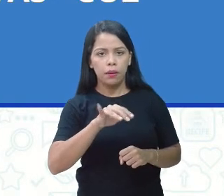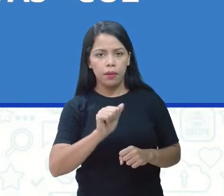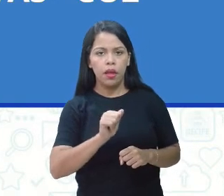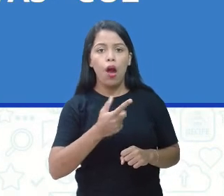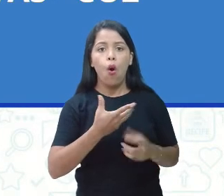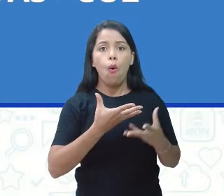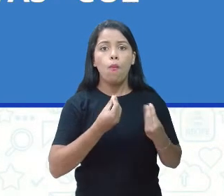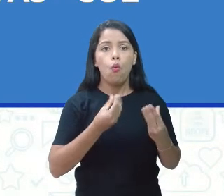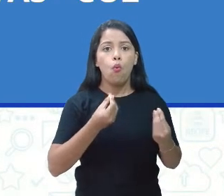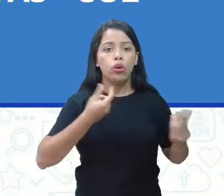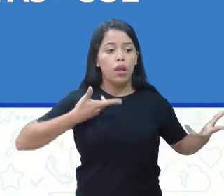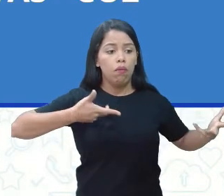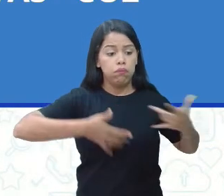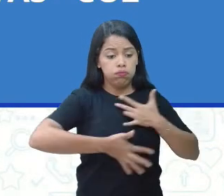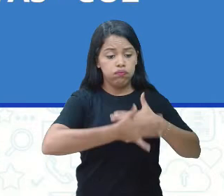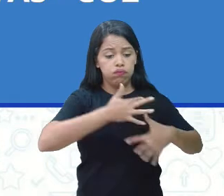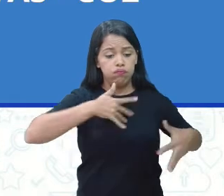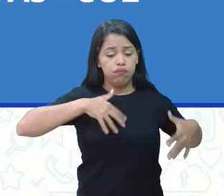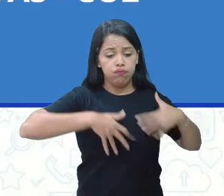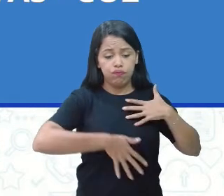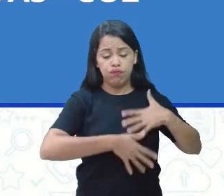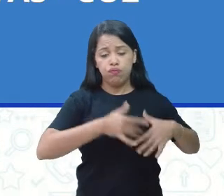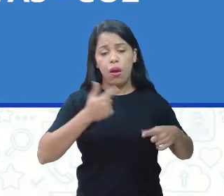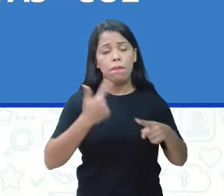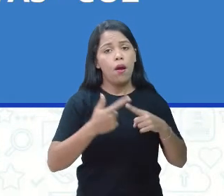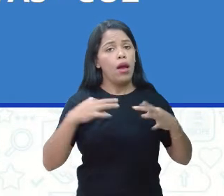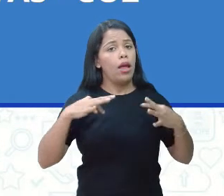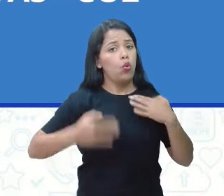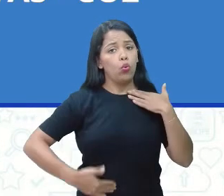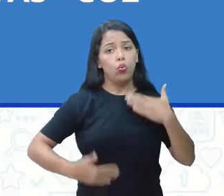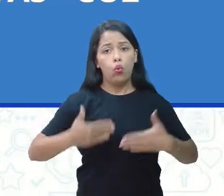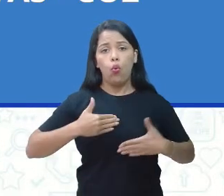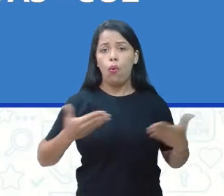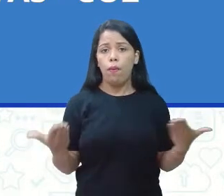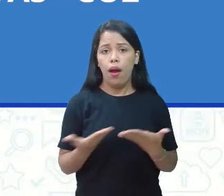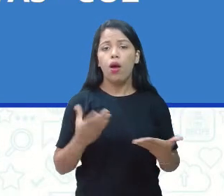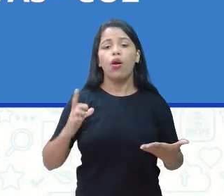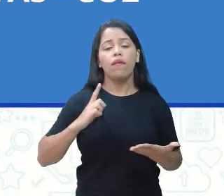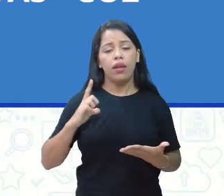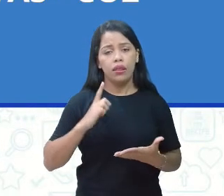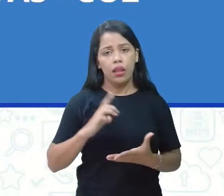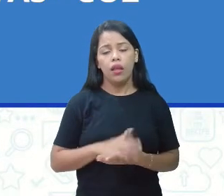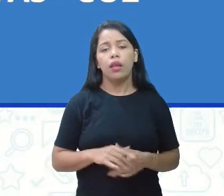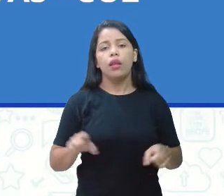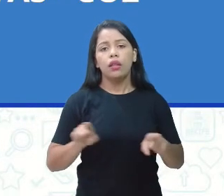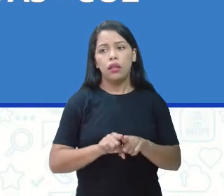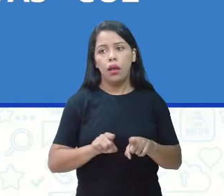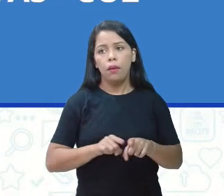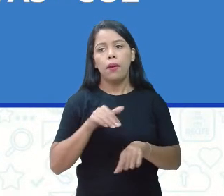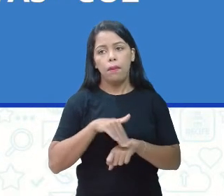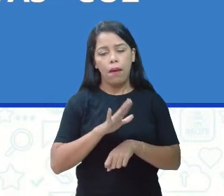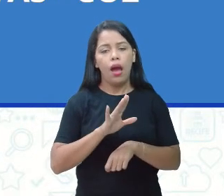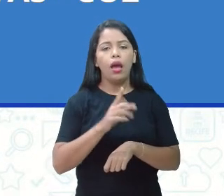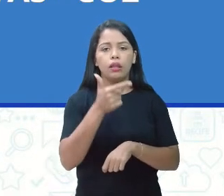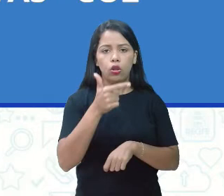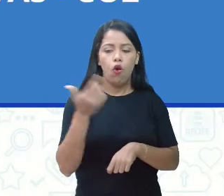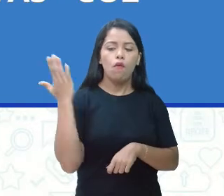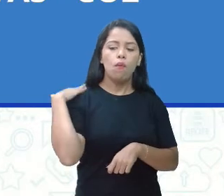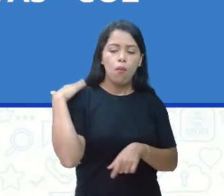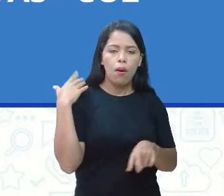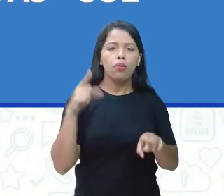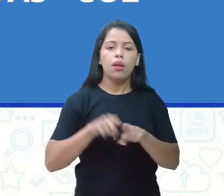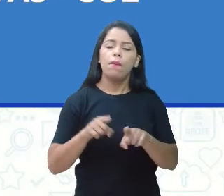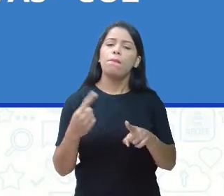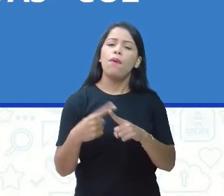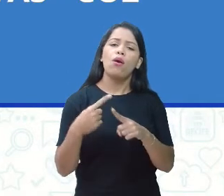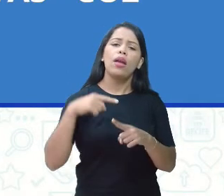E aí, por que grande circulação? Porque todo o corpo participa. Inclusive, mais uma vez, os pulmões. Porque os